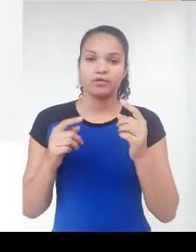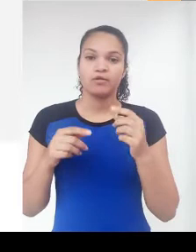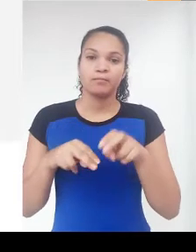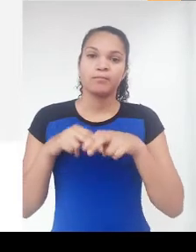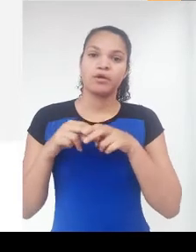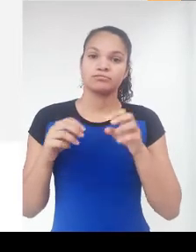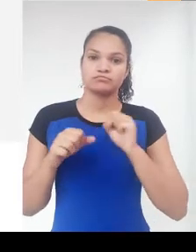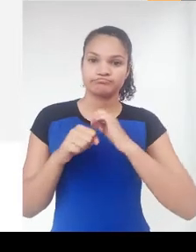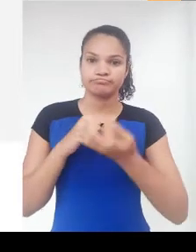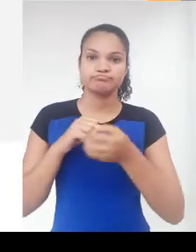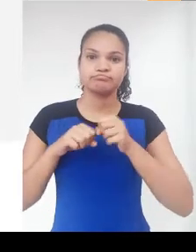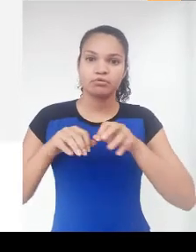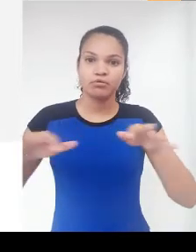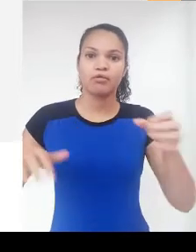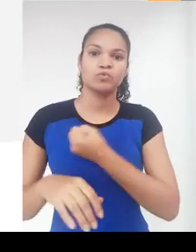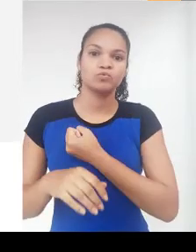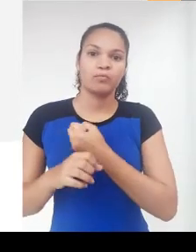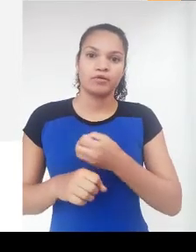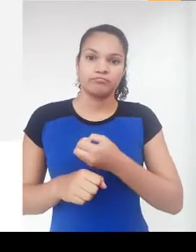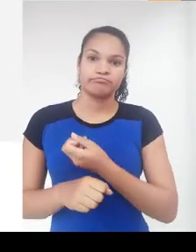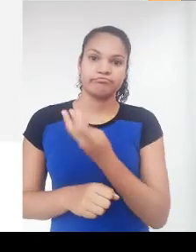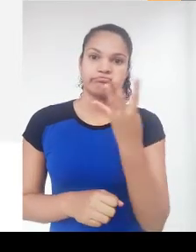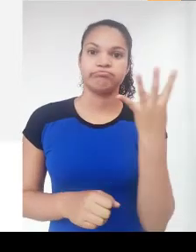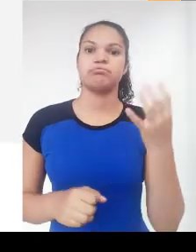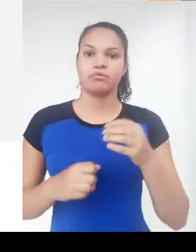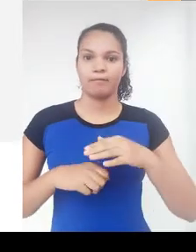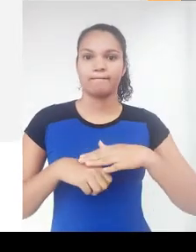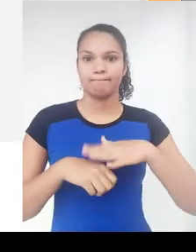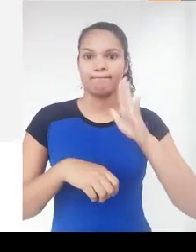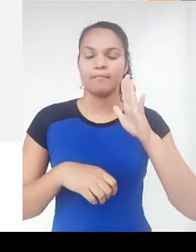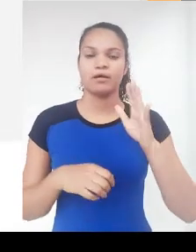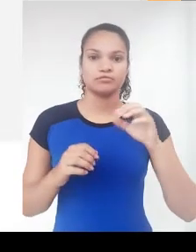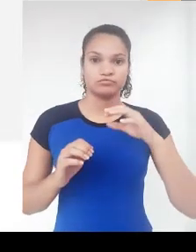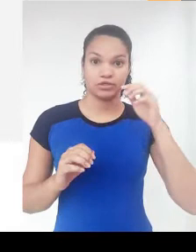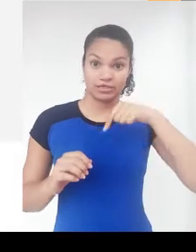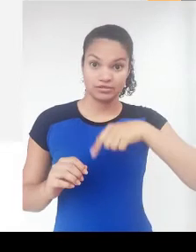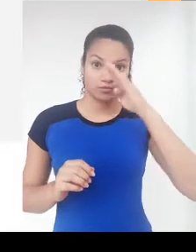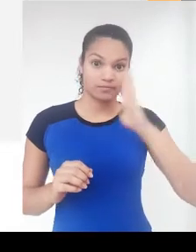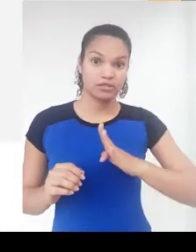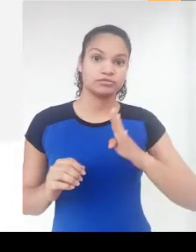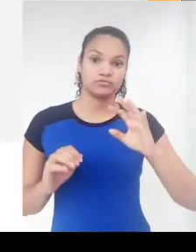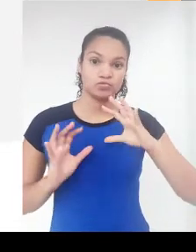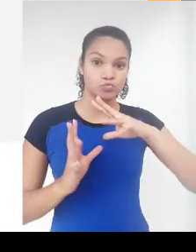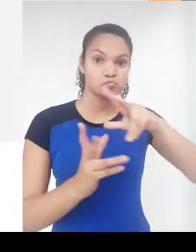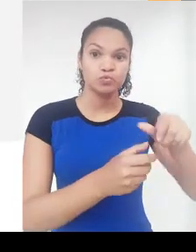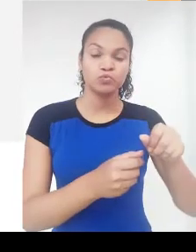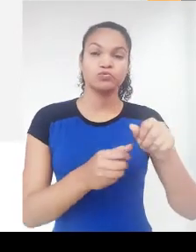a disseminação, o aumento do número de casos da Covid no Brasil e no mundo, parar um pouco com